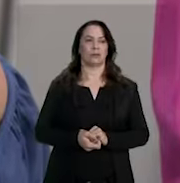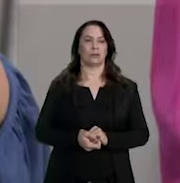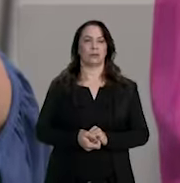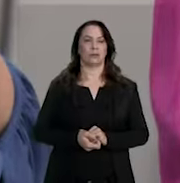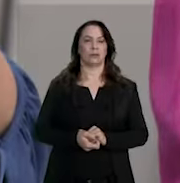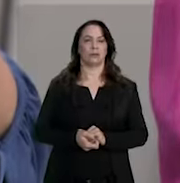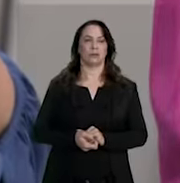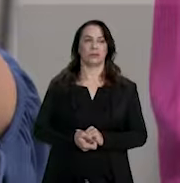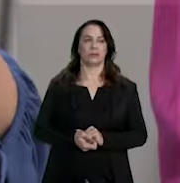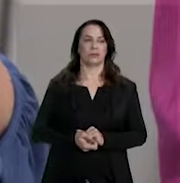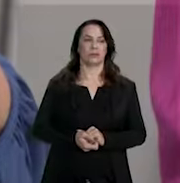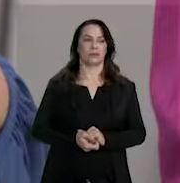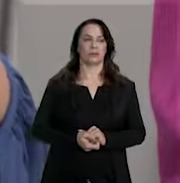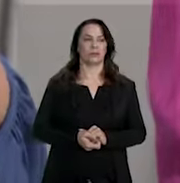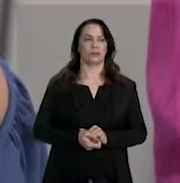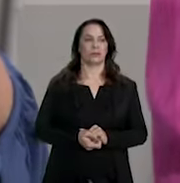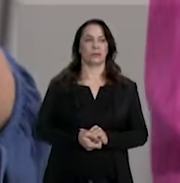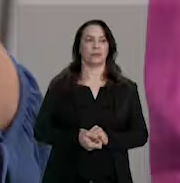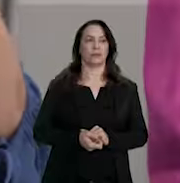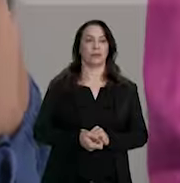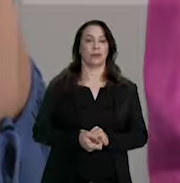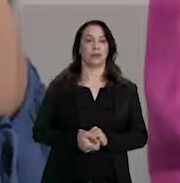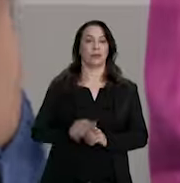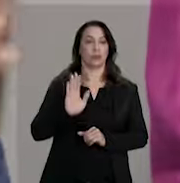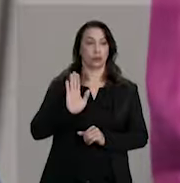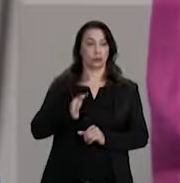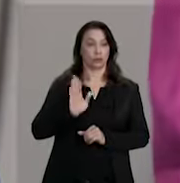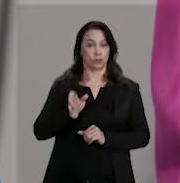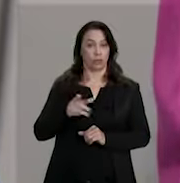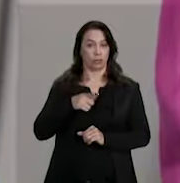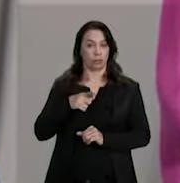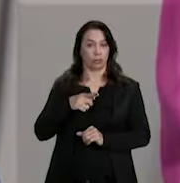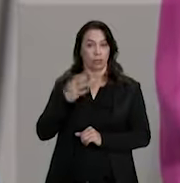Pronto. Então, aqui a gente já tem, né, os dois